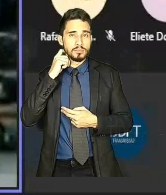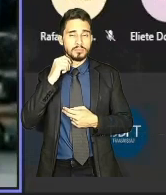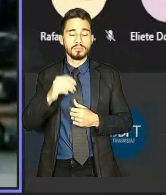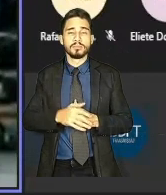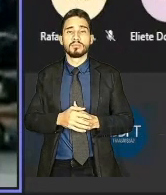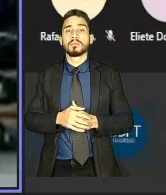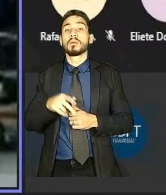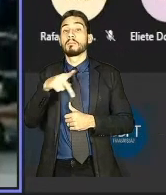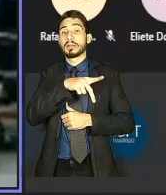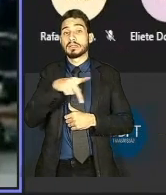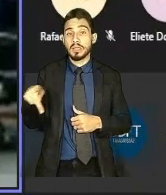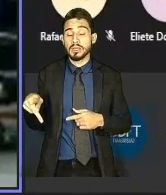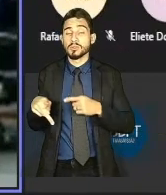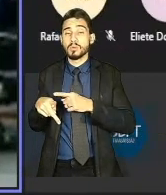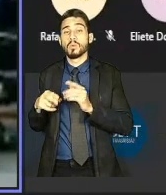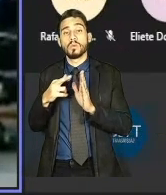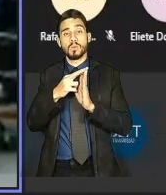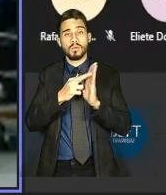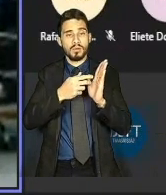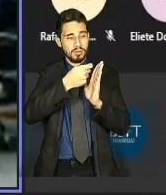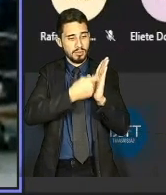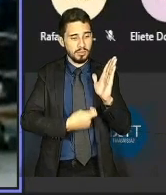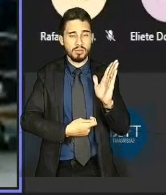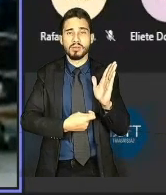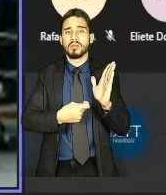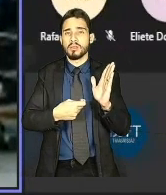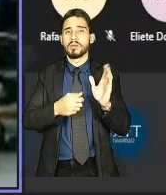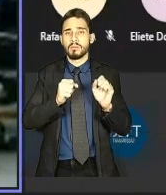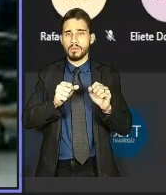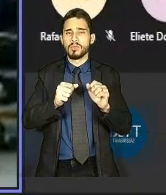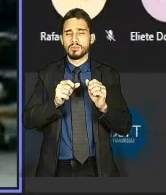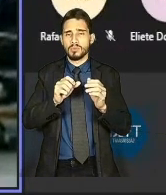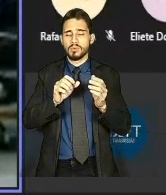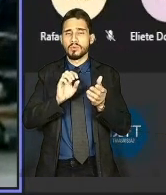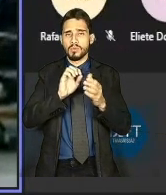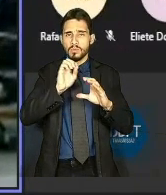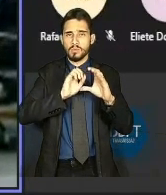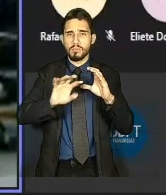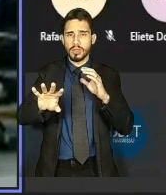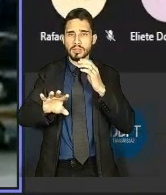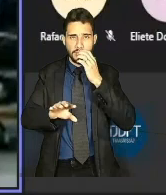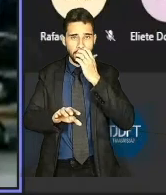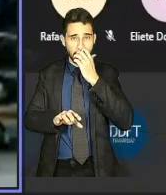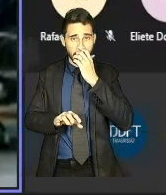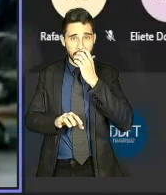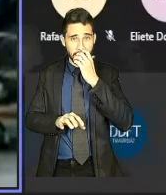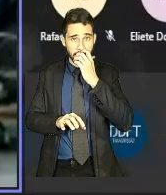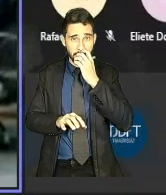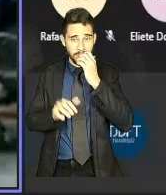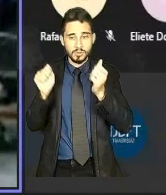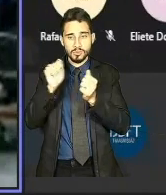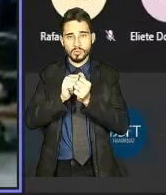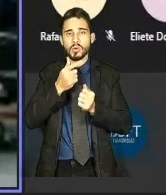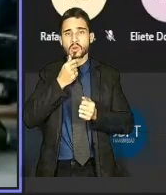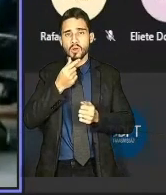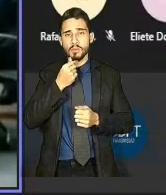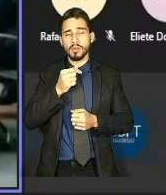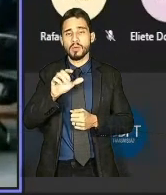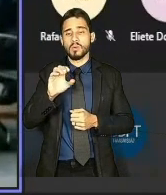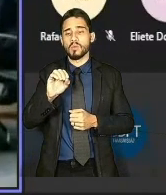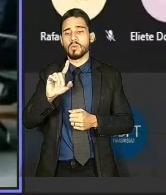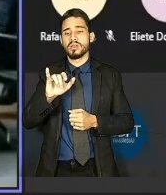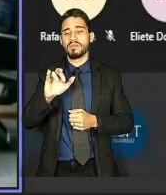Vossa Excelência tem a palavra. Presidente, o relatório, os votos estão compartilhados, de modo que podemos escutar a sustentação do doutor